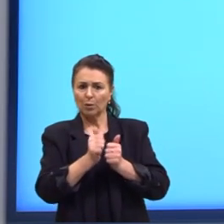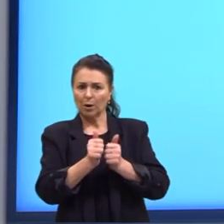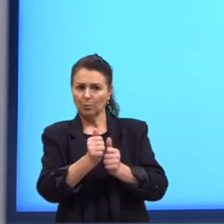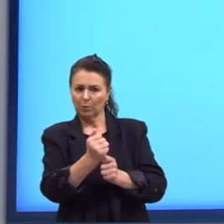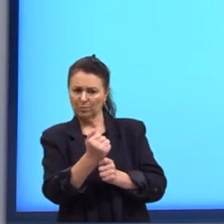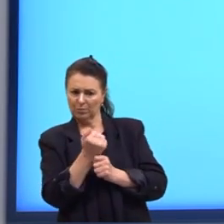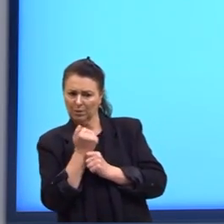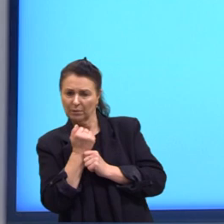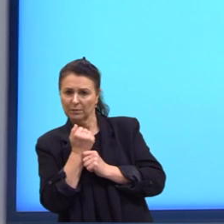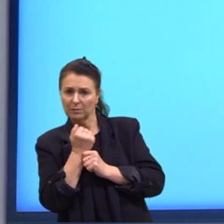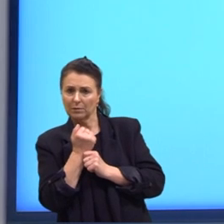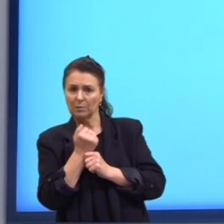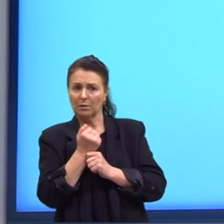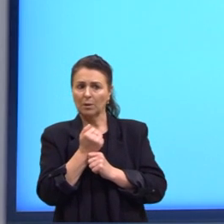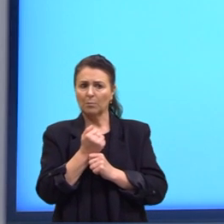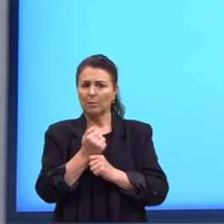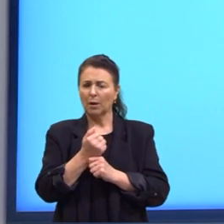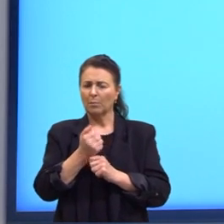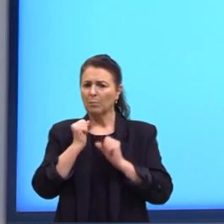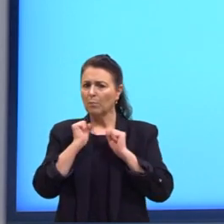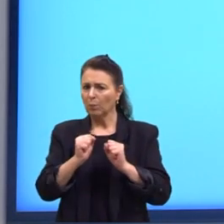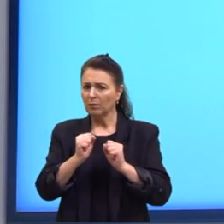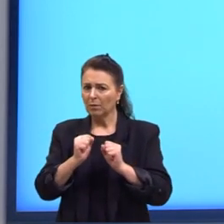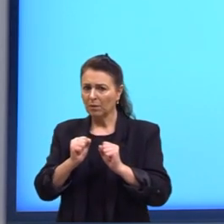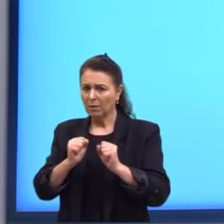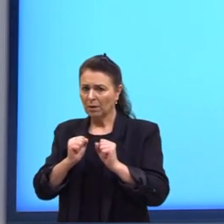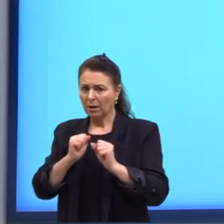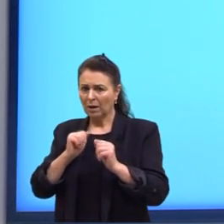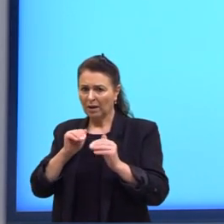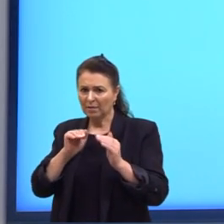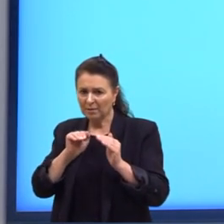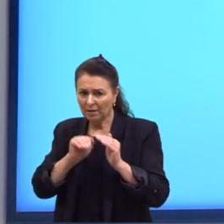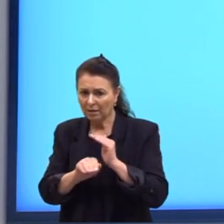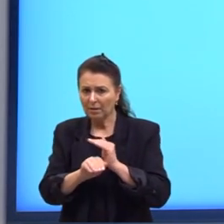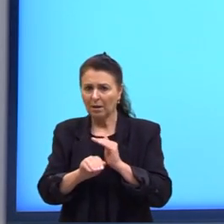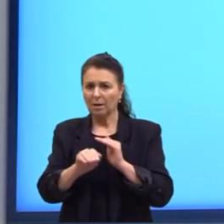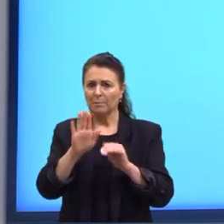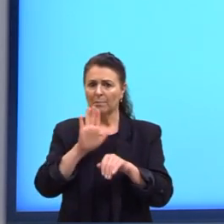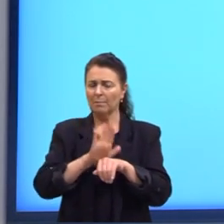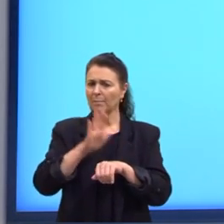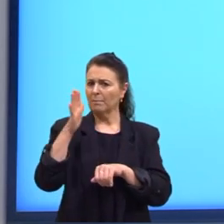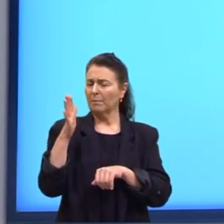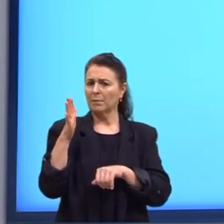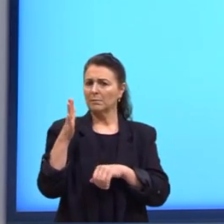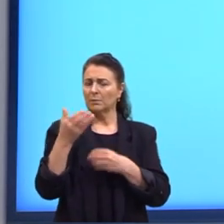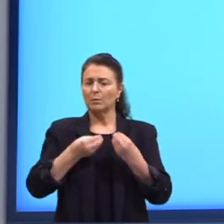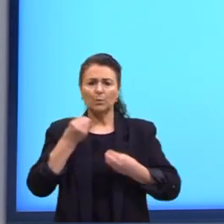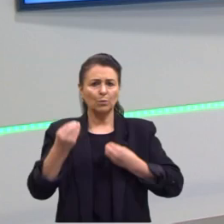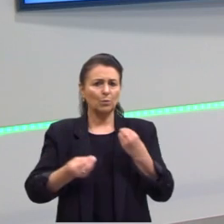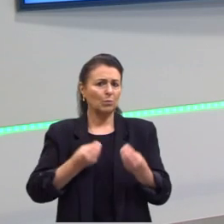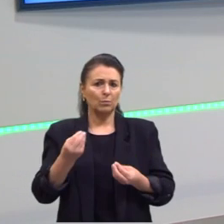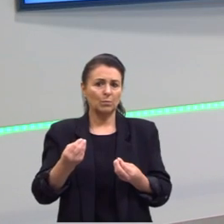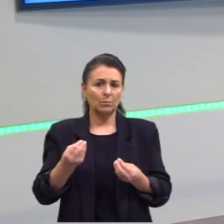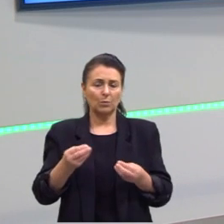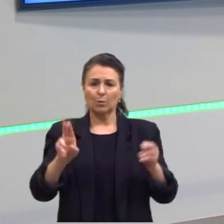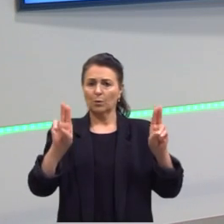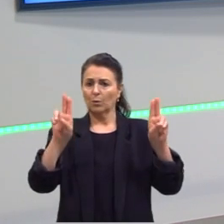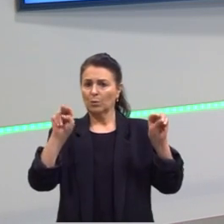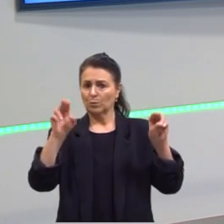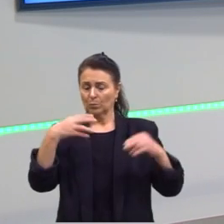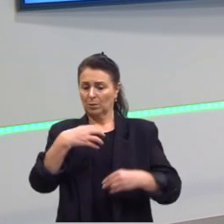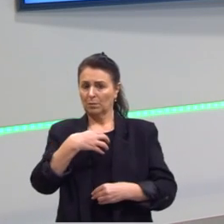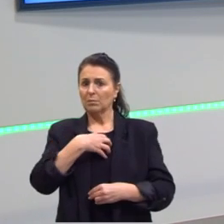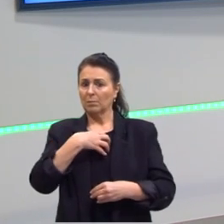defesa para podermos atacar mais a gente tá falando o assunto a